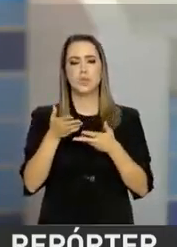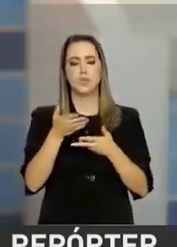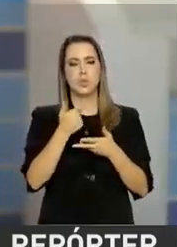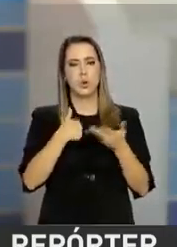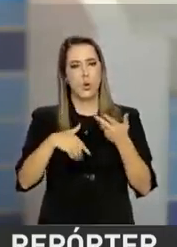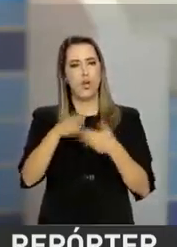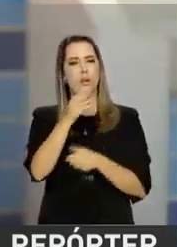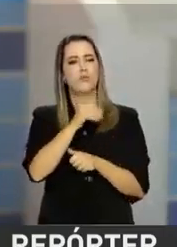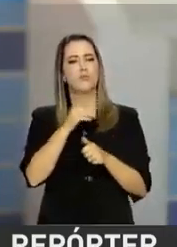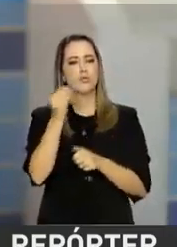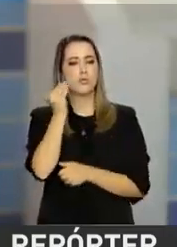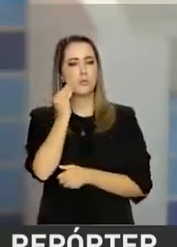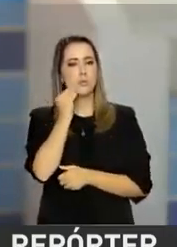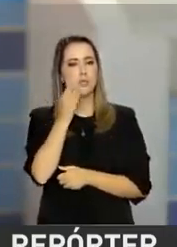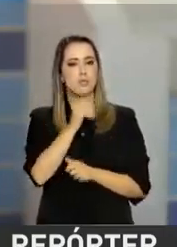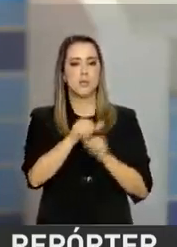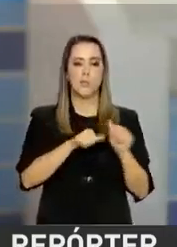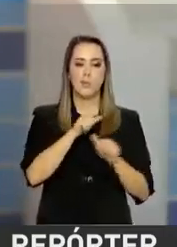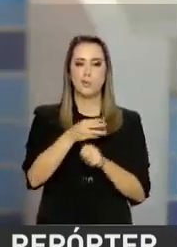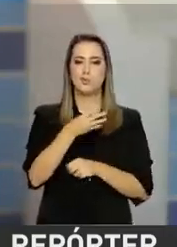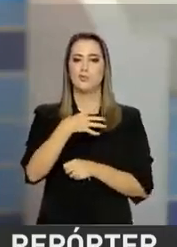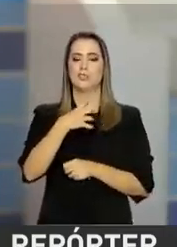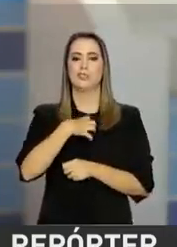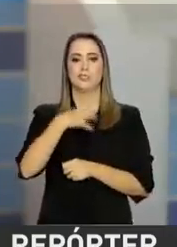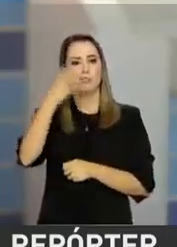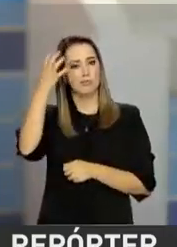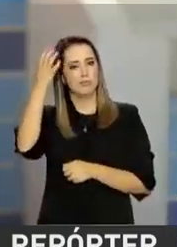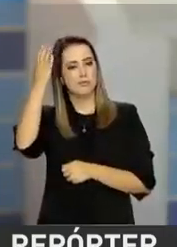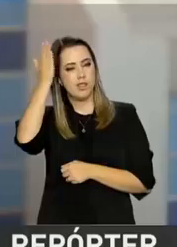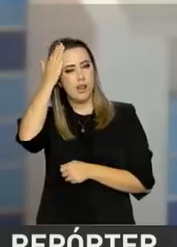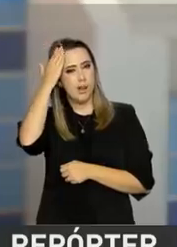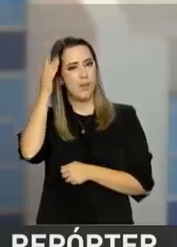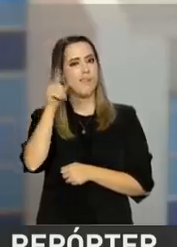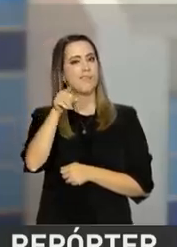de experiência, começa a mudar muita coisa na cabeça desses